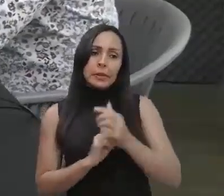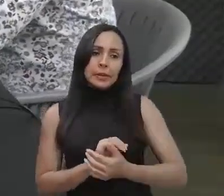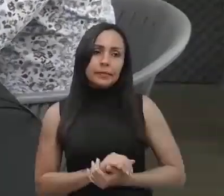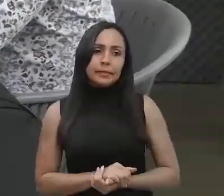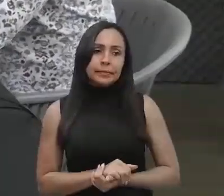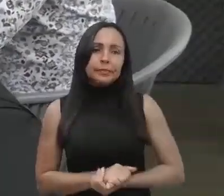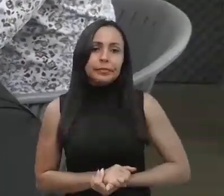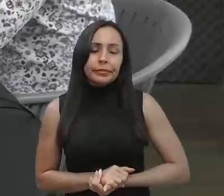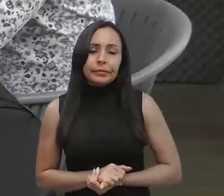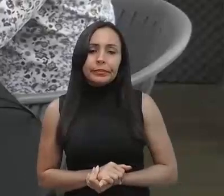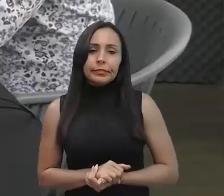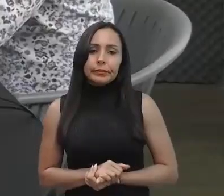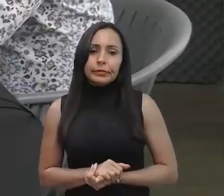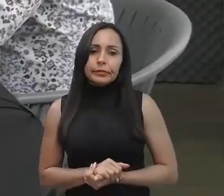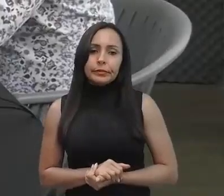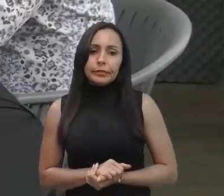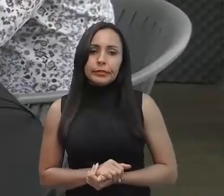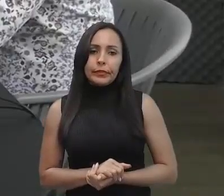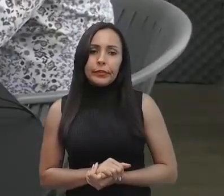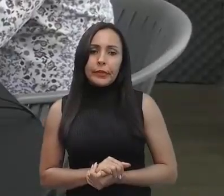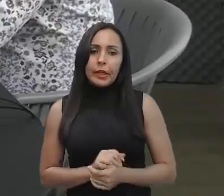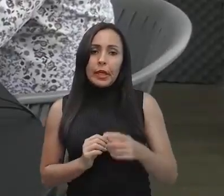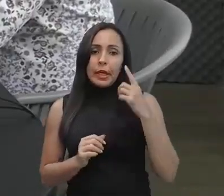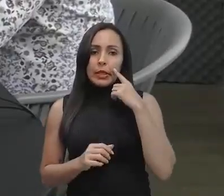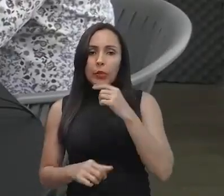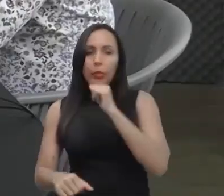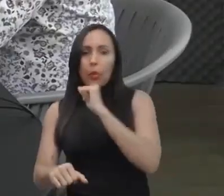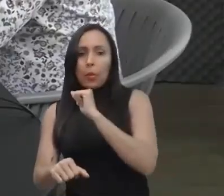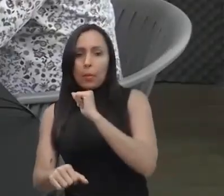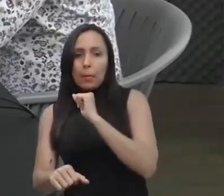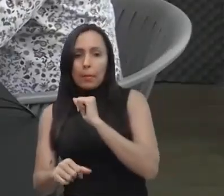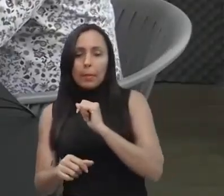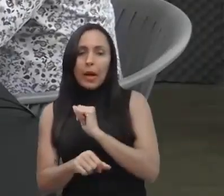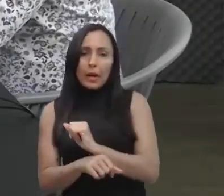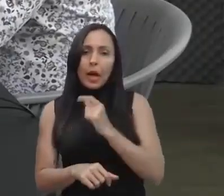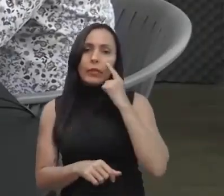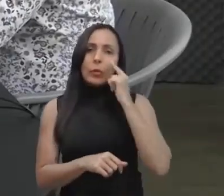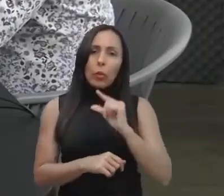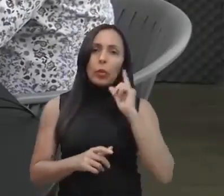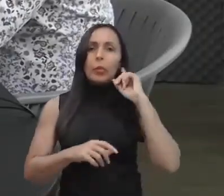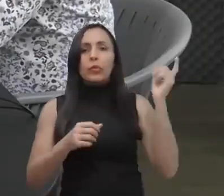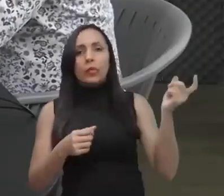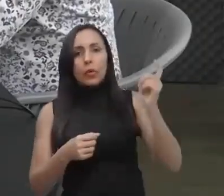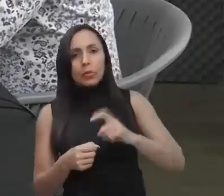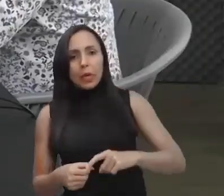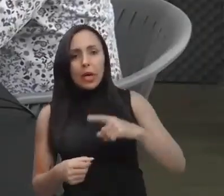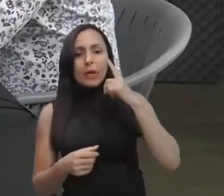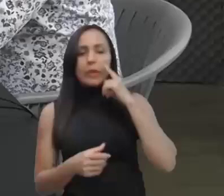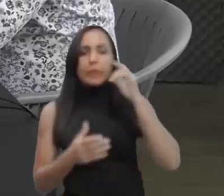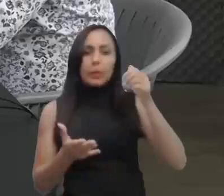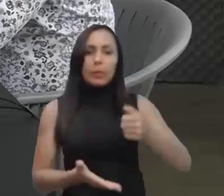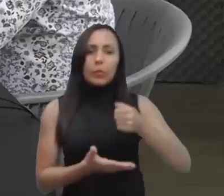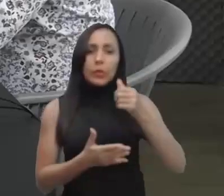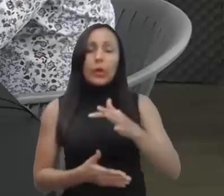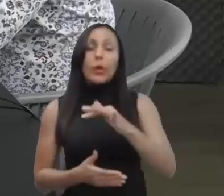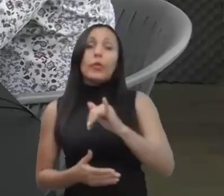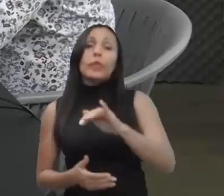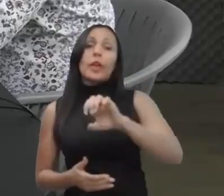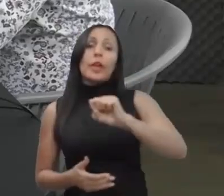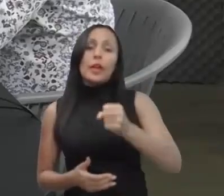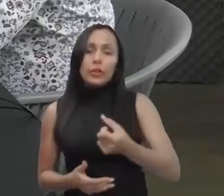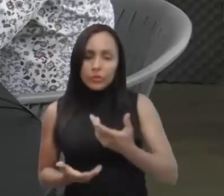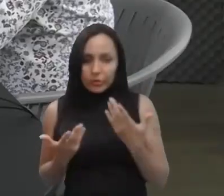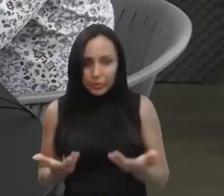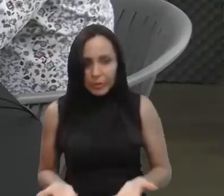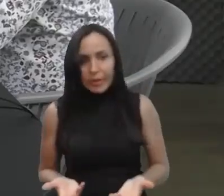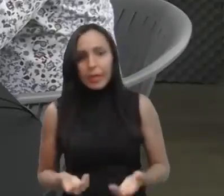aconteceu e aí eu pagava de três em três cadeiras né não tinha bolsa aí foi quando eu descobri o fiés eu fui atrás do fiés